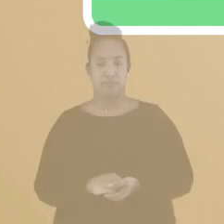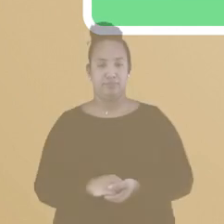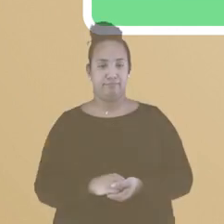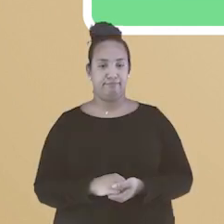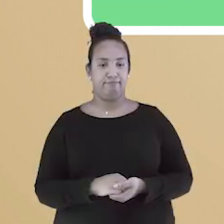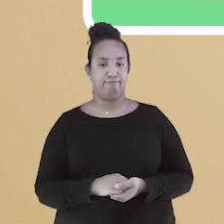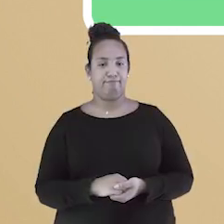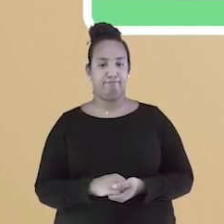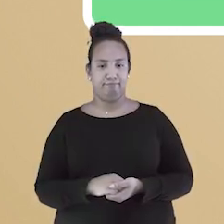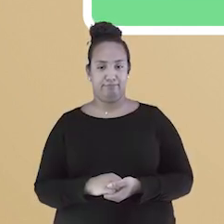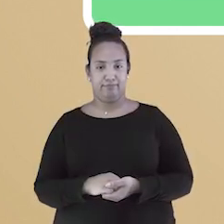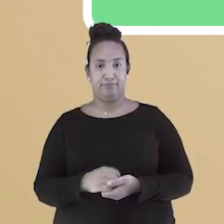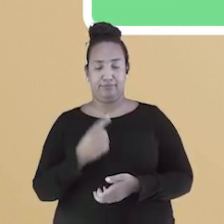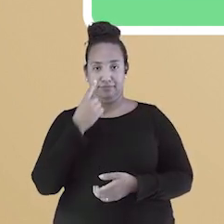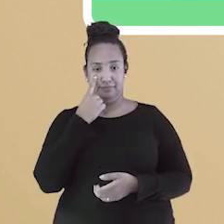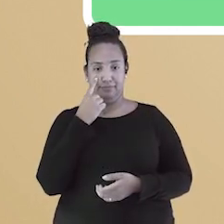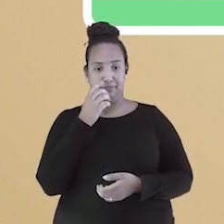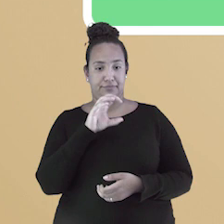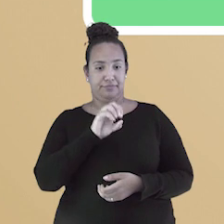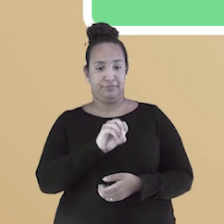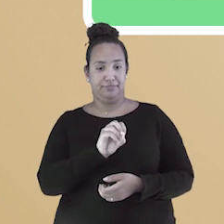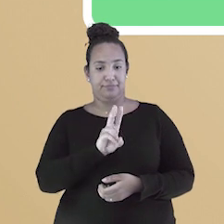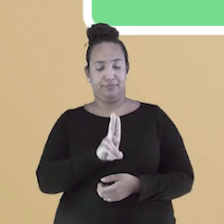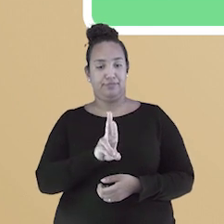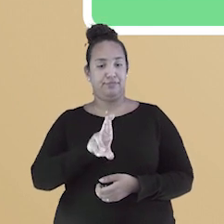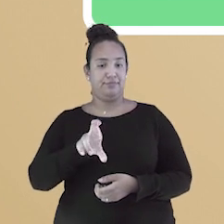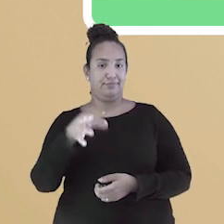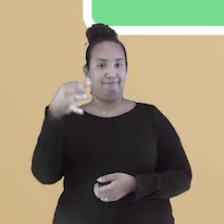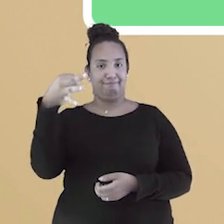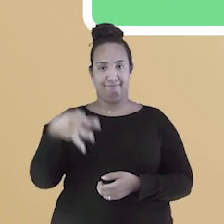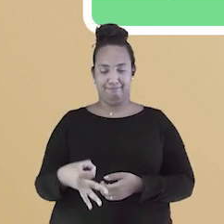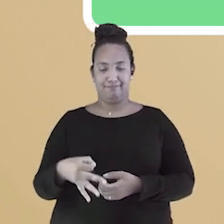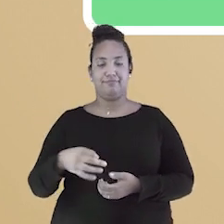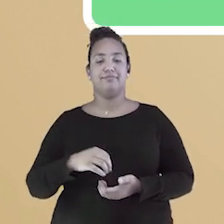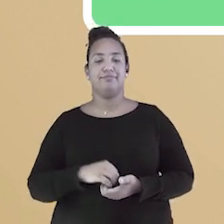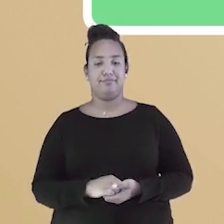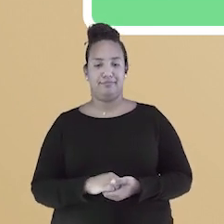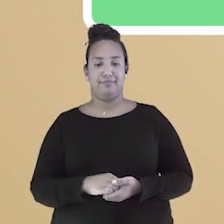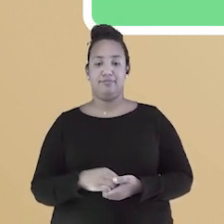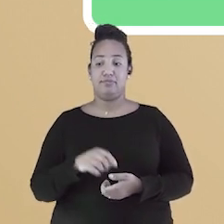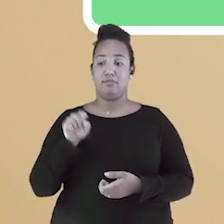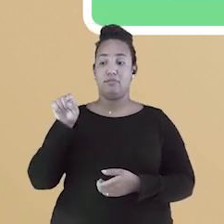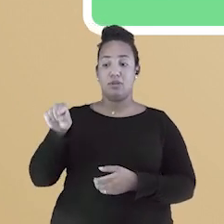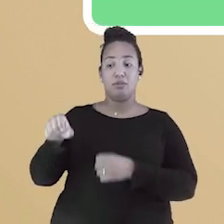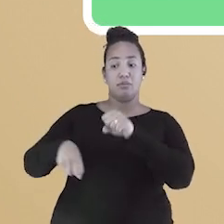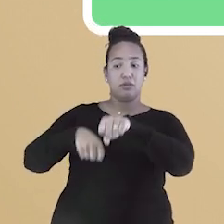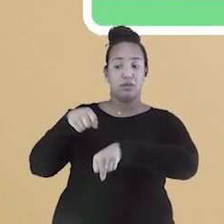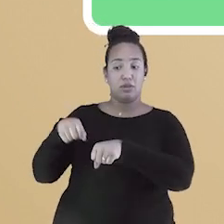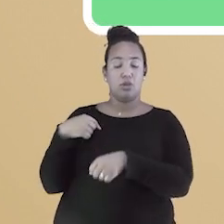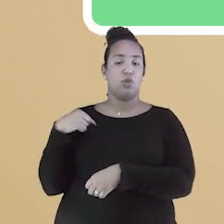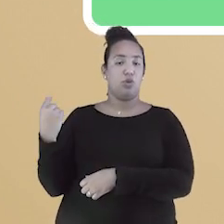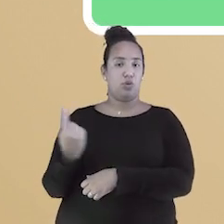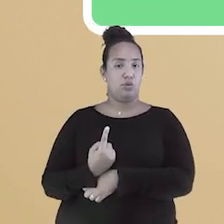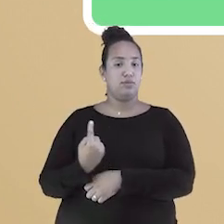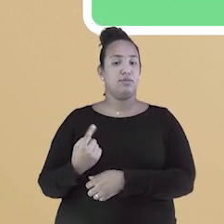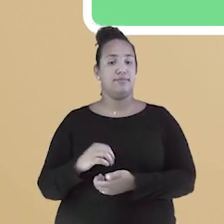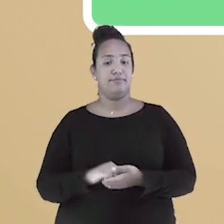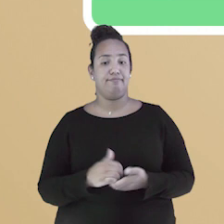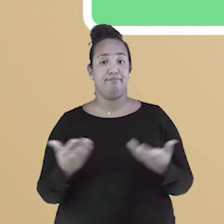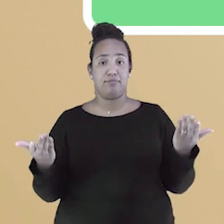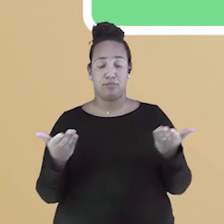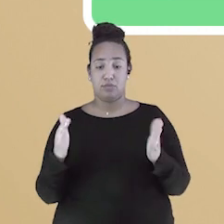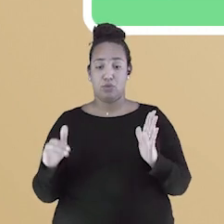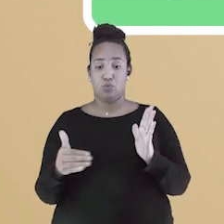Those are our bikes. Muito bem. Aquelas são nossas bicicletas. A última, pessoal.